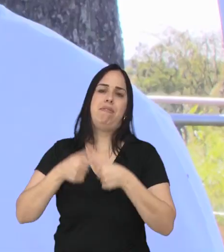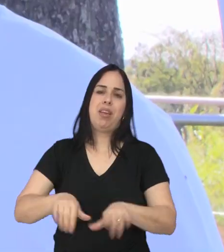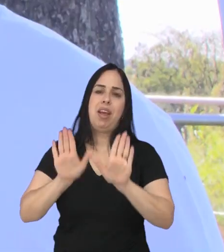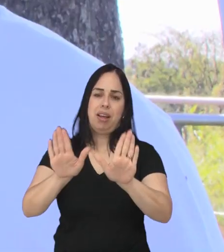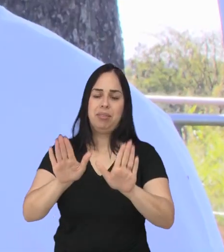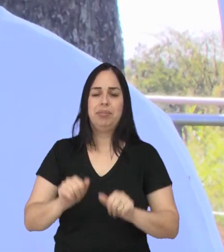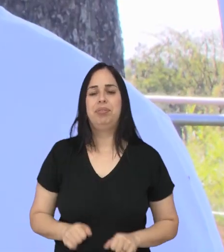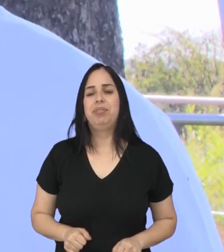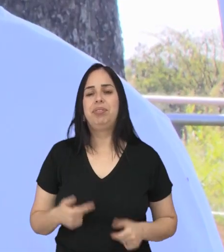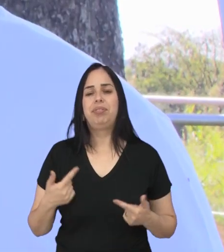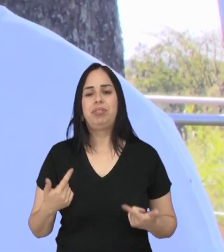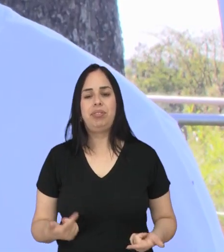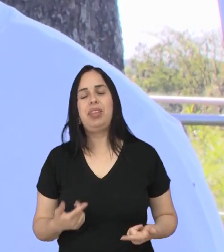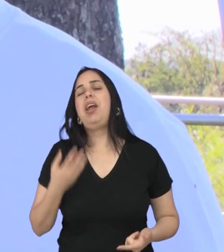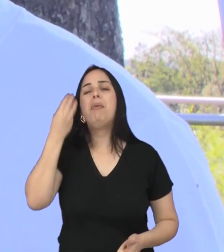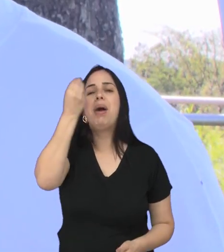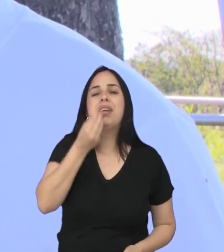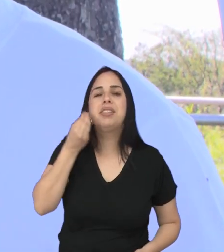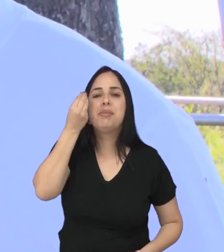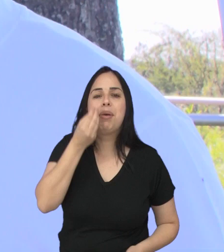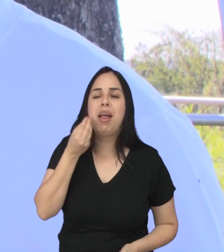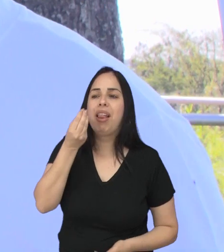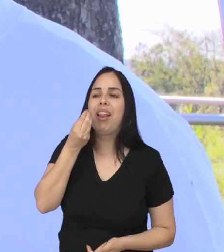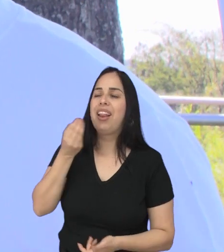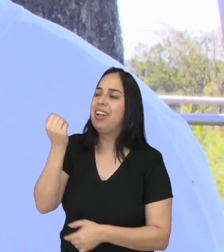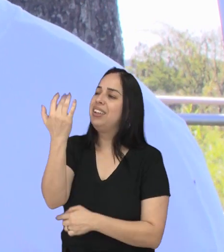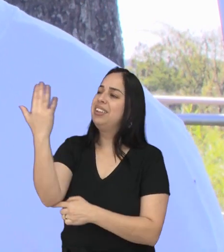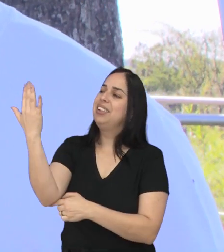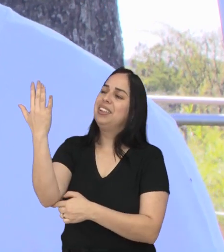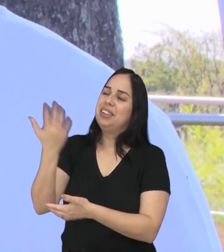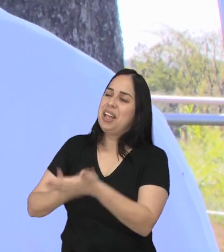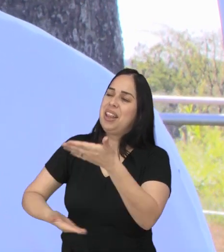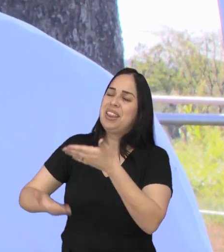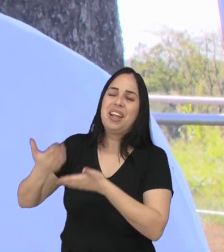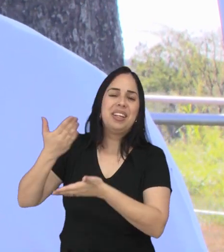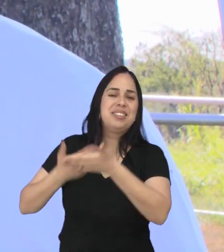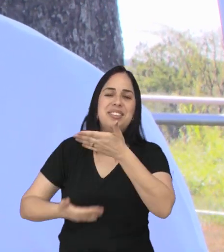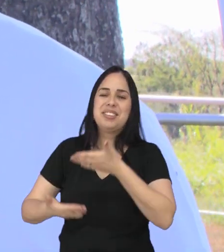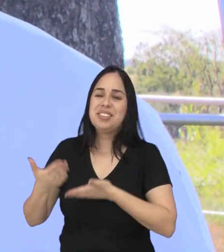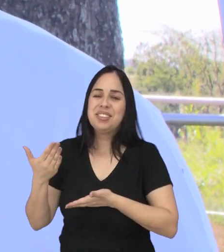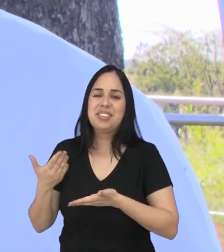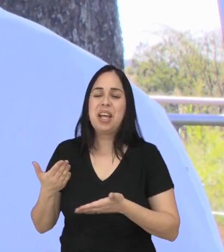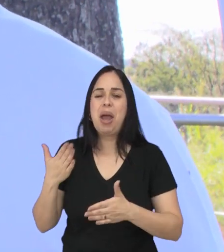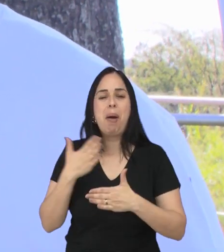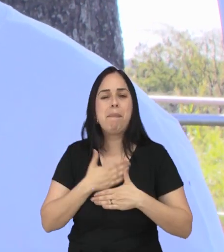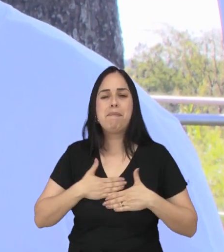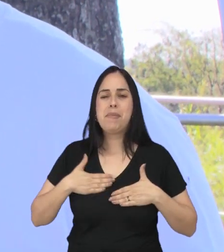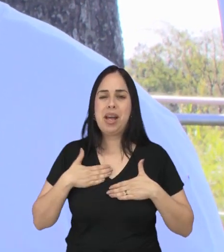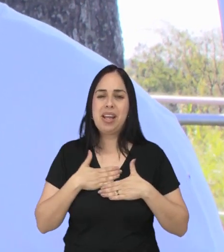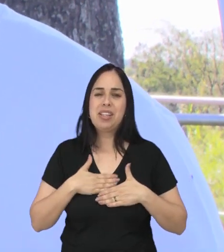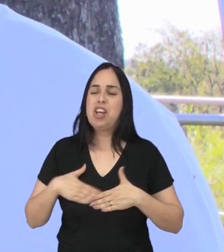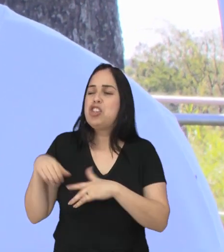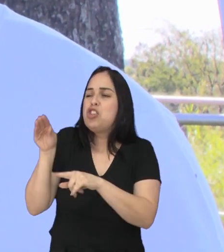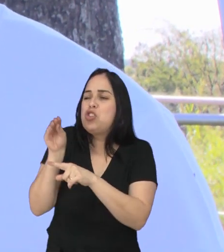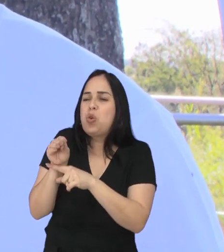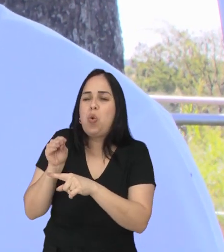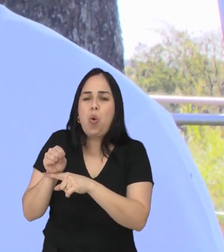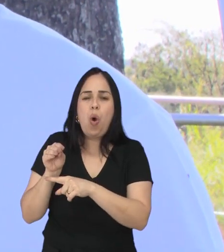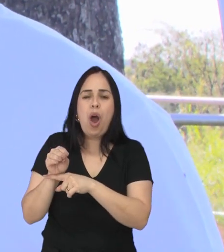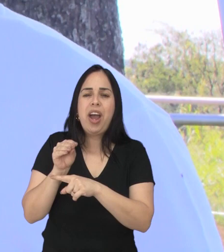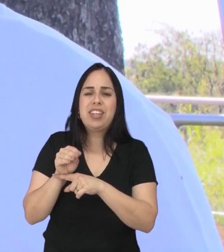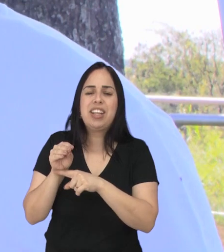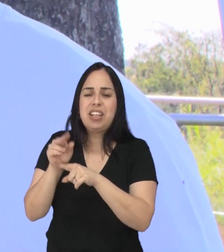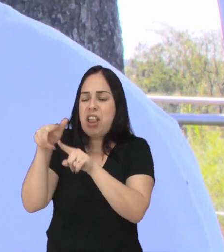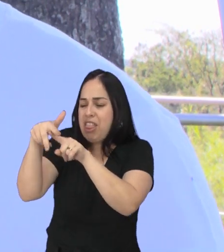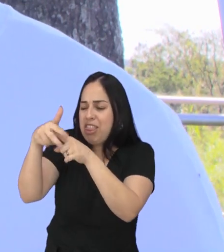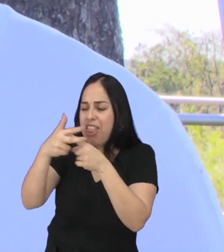ficar. Tem uma história de vivência com esse monumento ecológico aqui, né? E é um prazer estar cuidando da parte